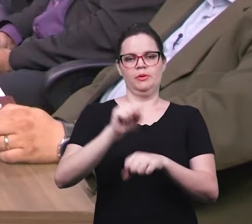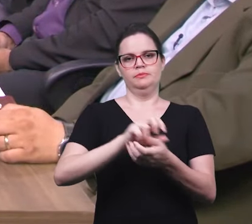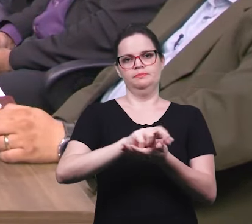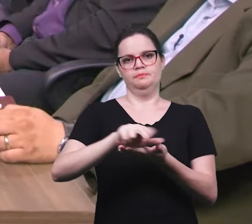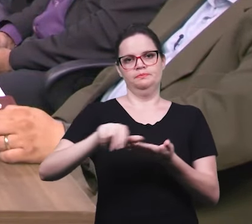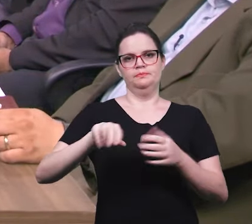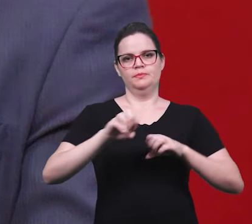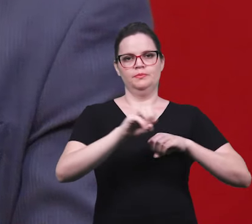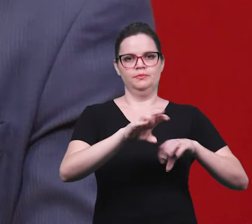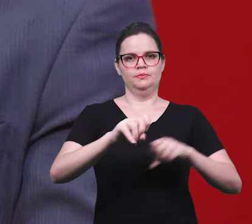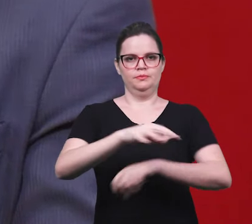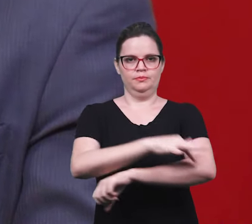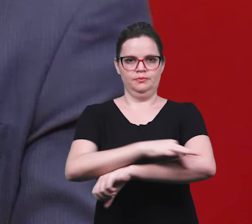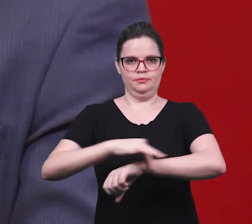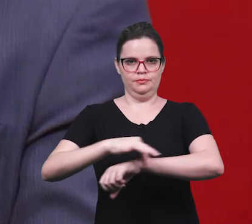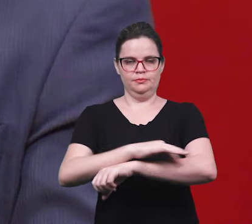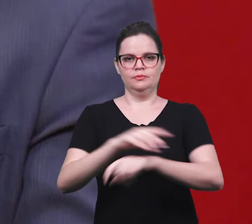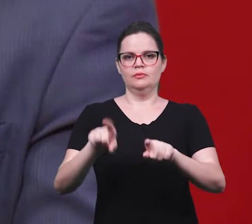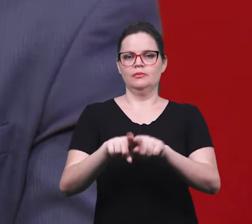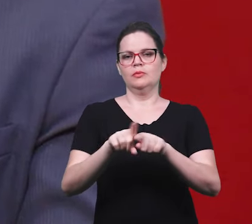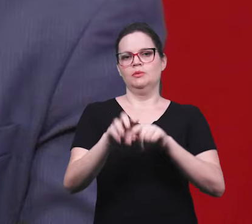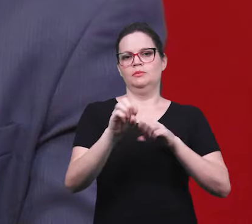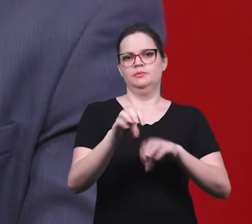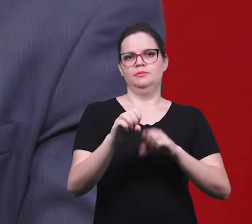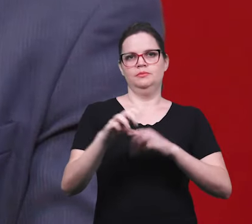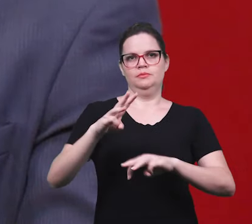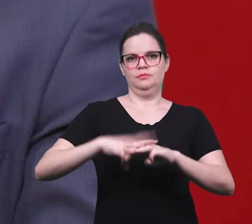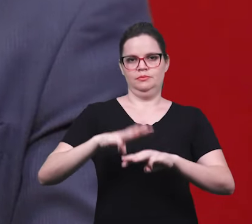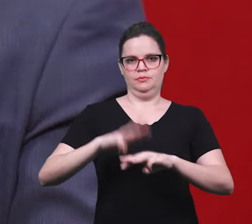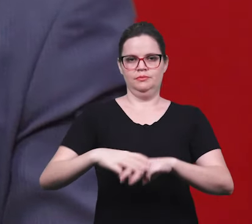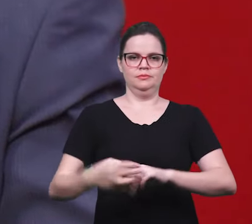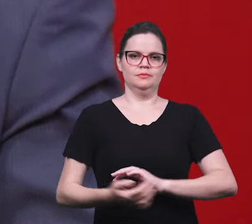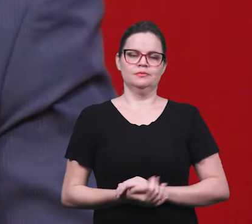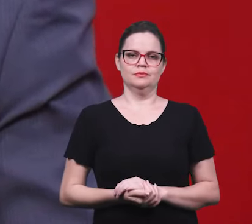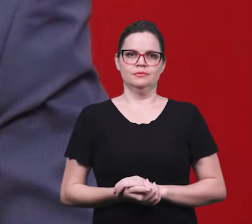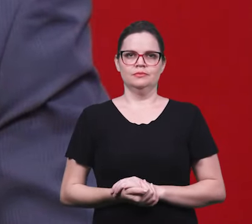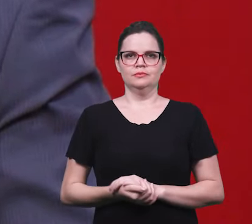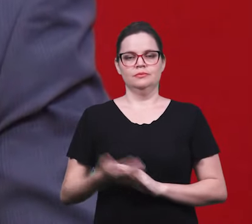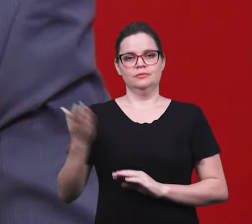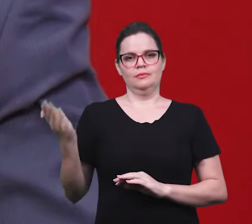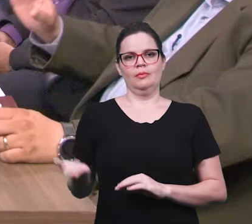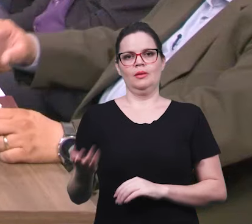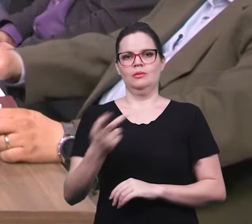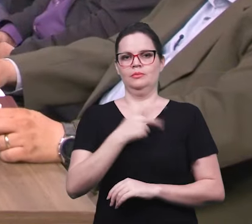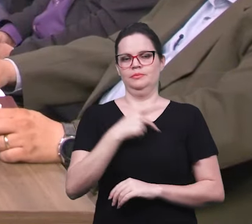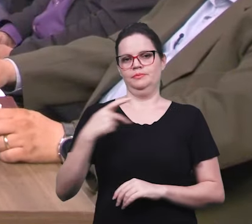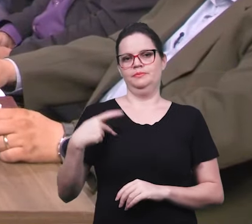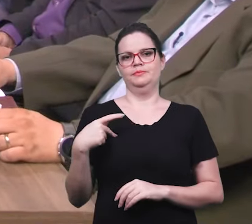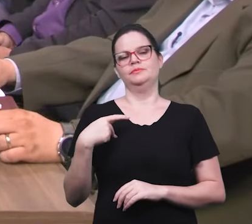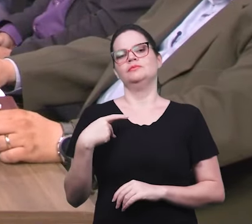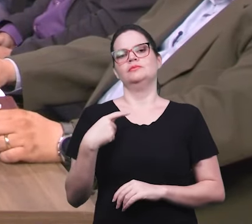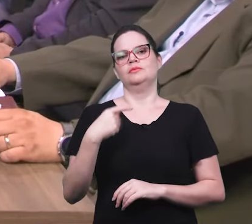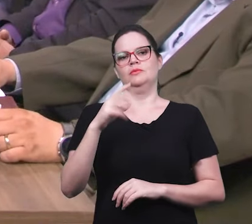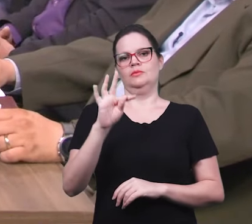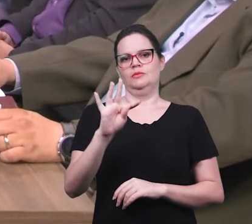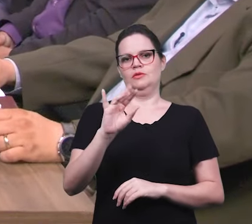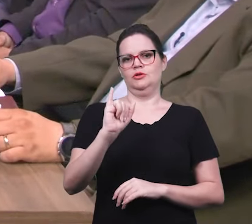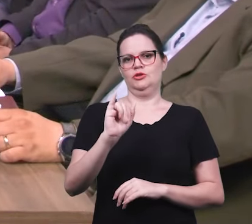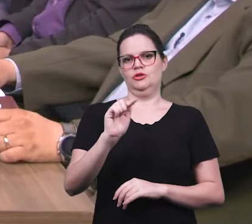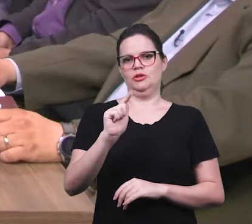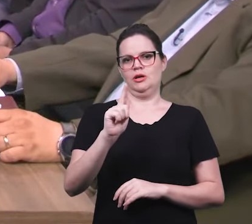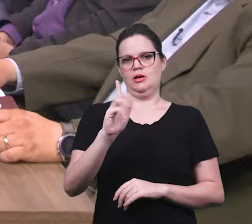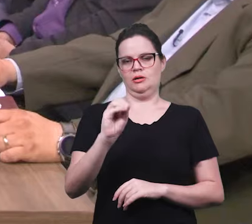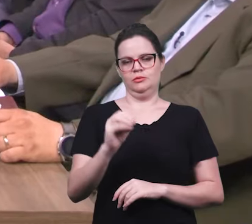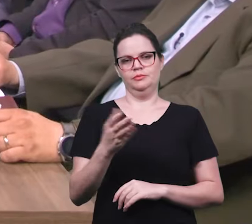no ensino de Física e também no ensino de Matemática. E bem à minha esquerda está aqui o professor Tiago. Paz do